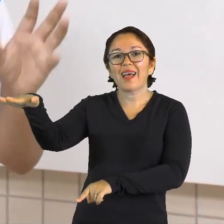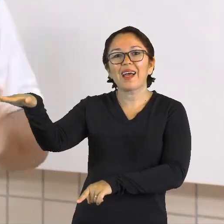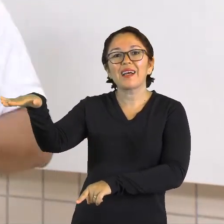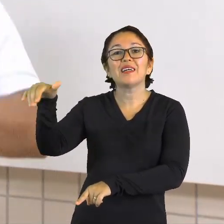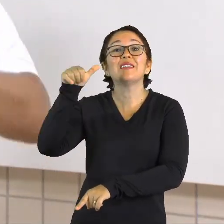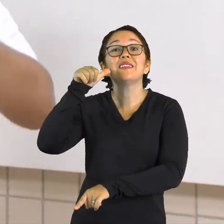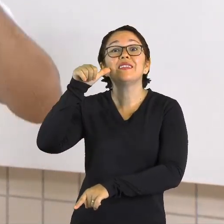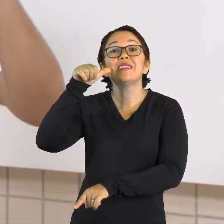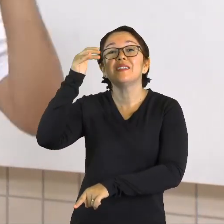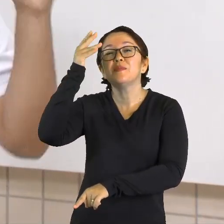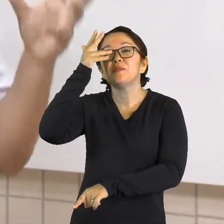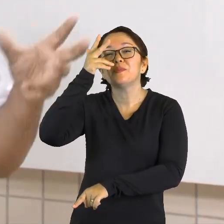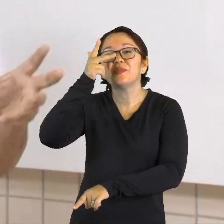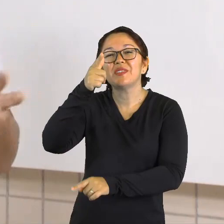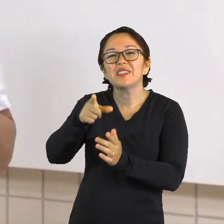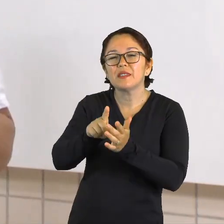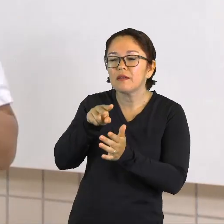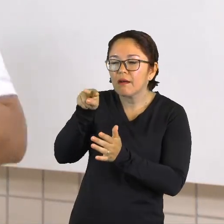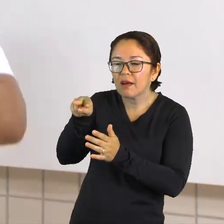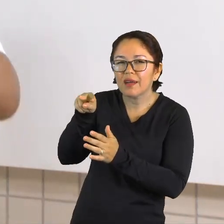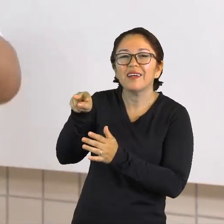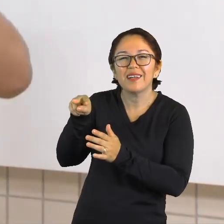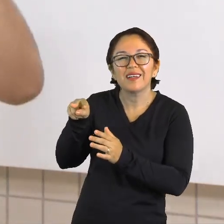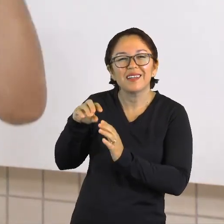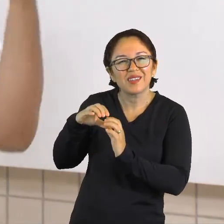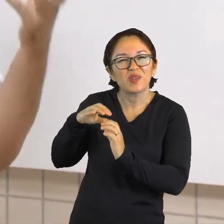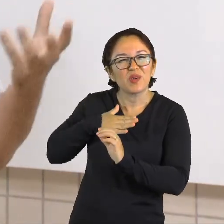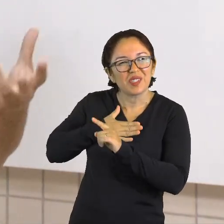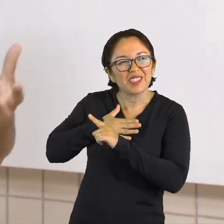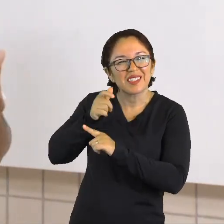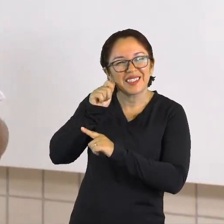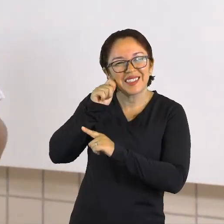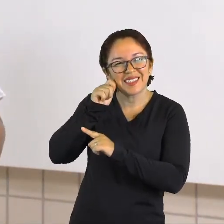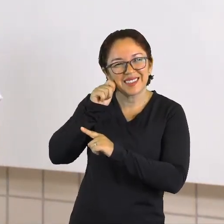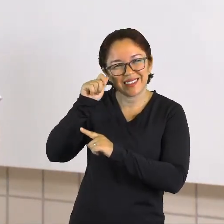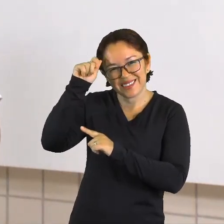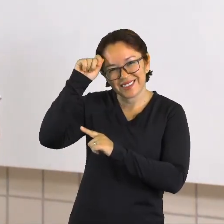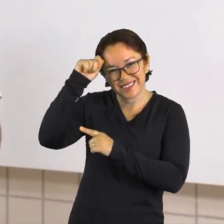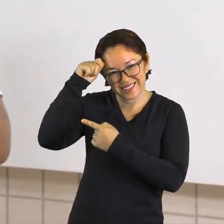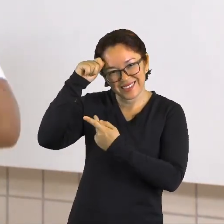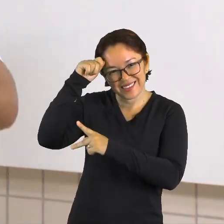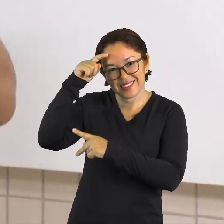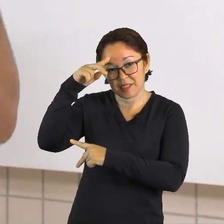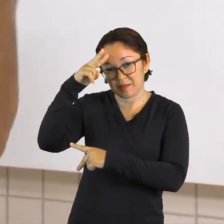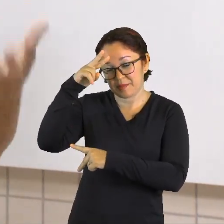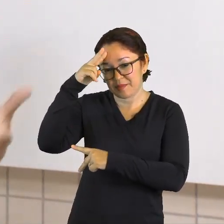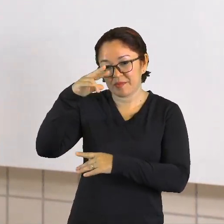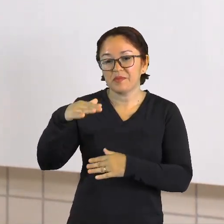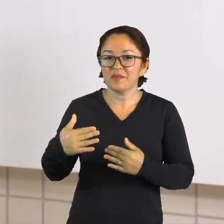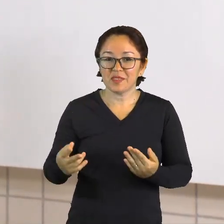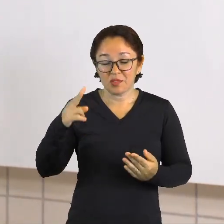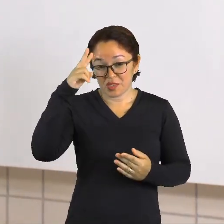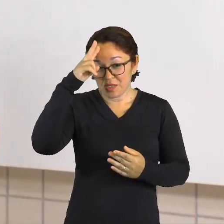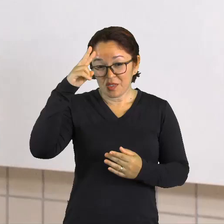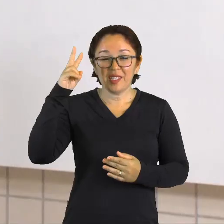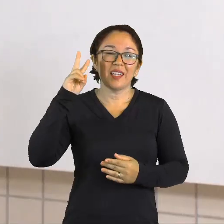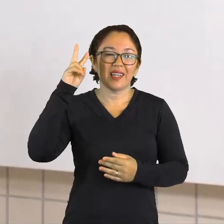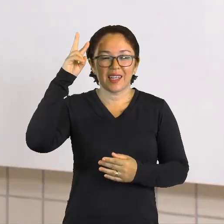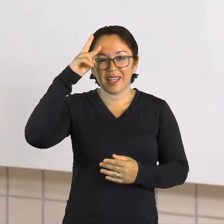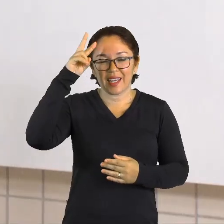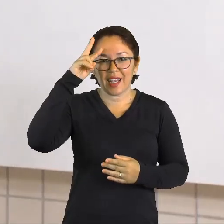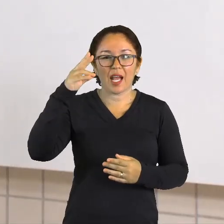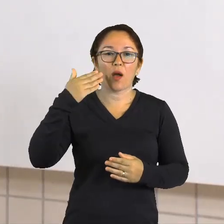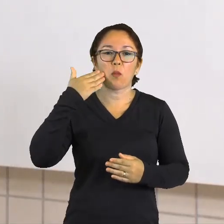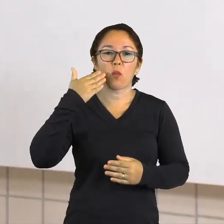né? Para valorizar aí a questão da cor negra, né? Da raça negra. Então